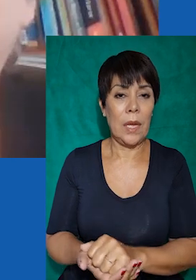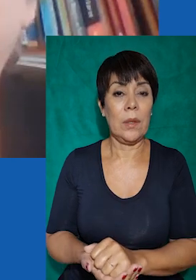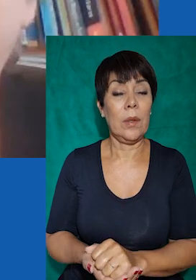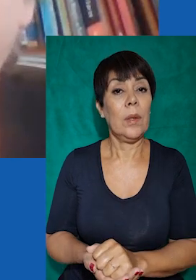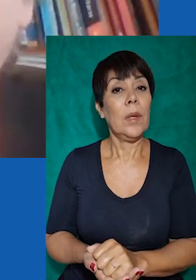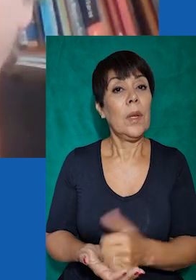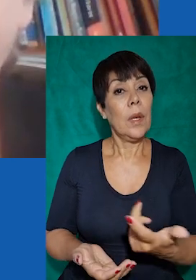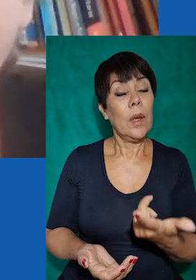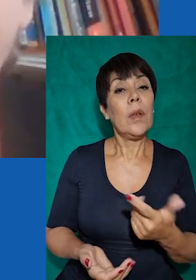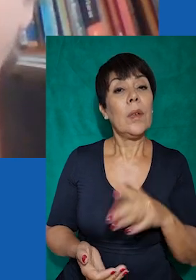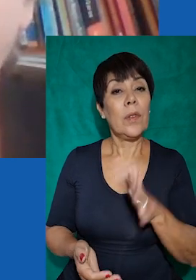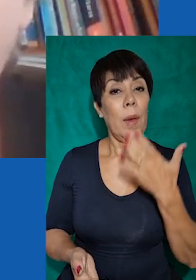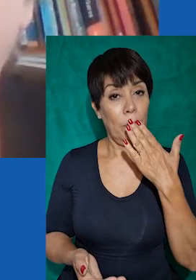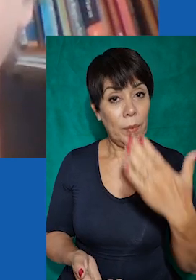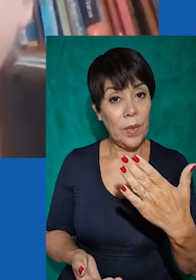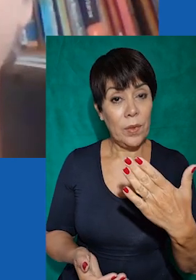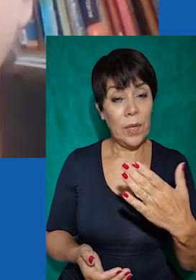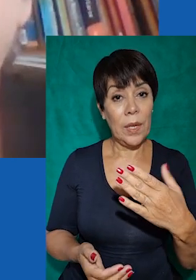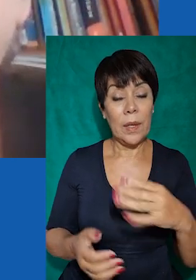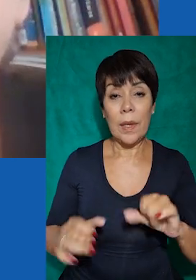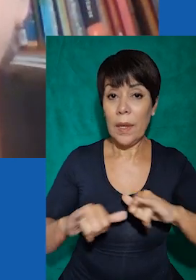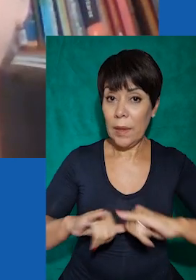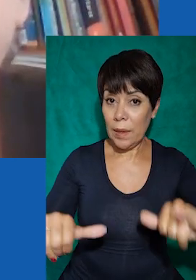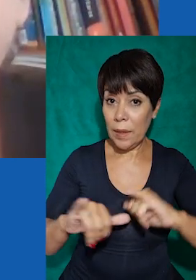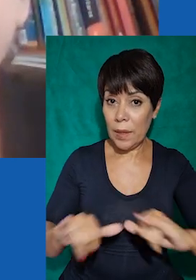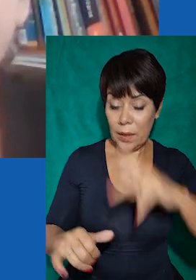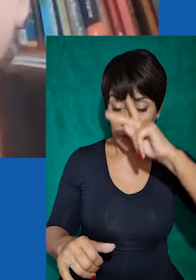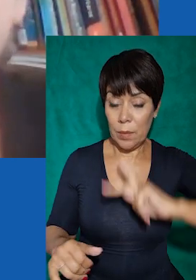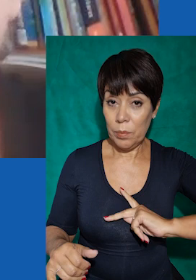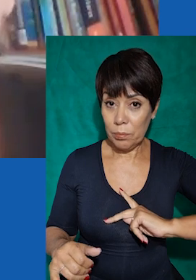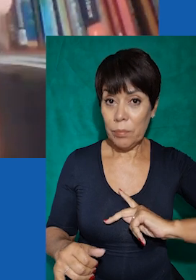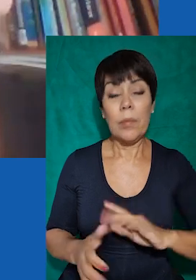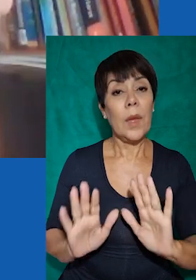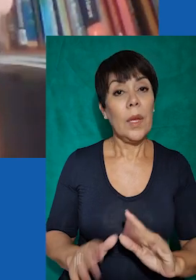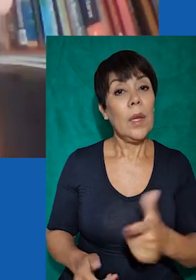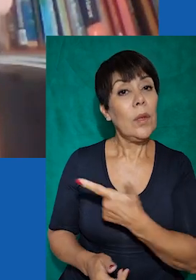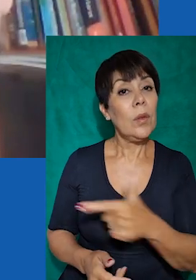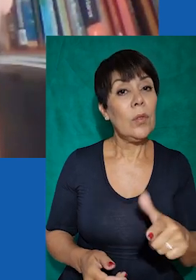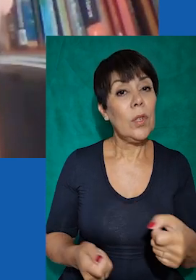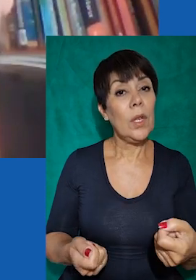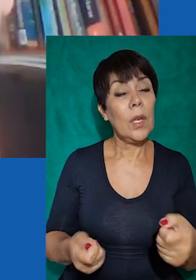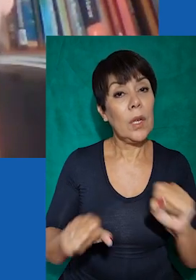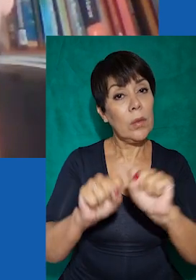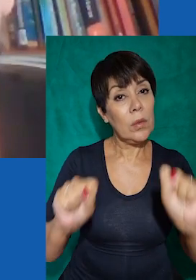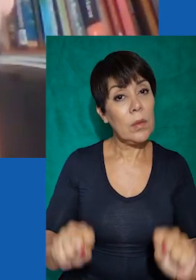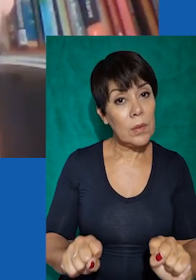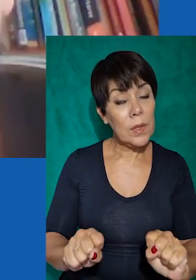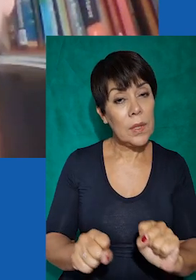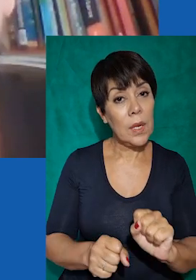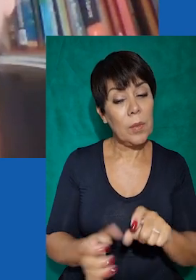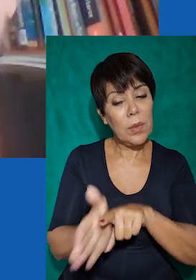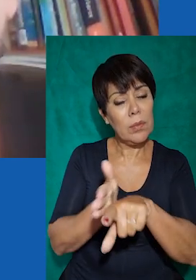cadastro ambiental rural pedia a autodeclaração e não tinha um sistema